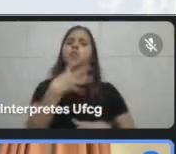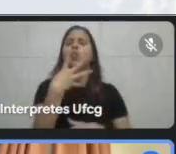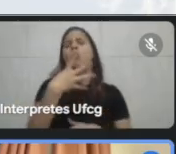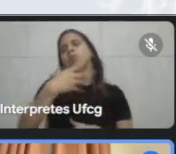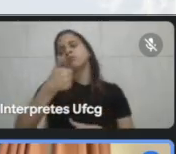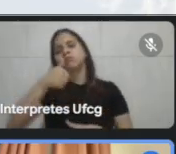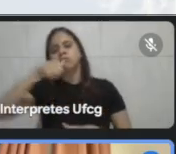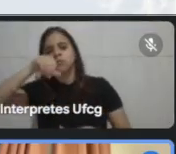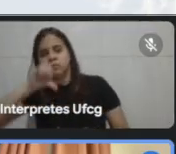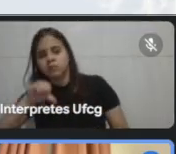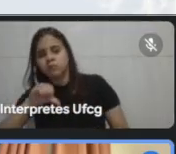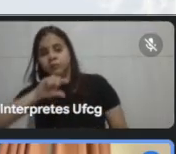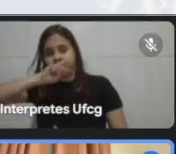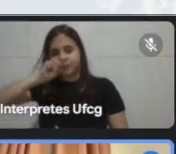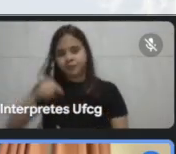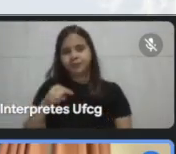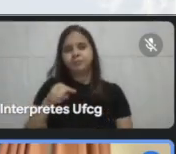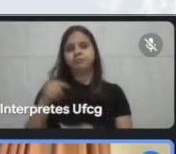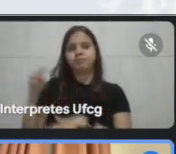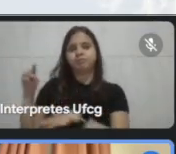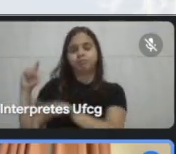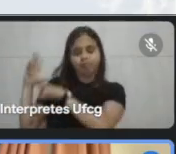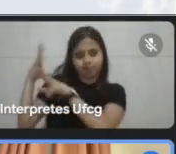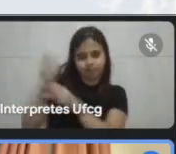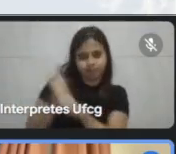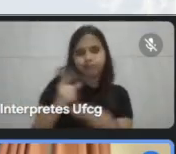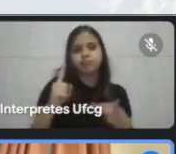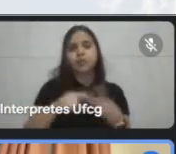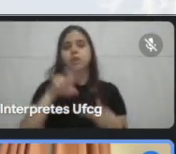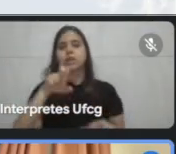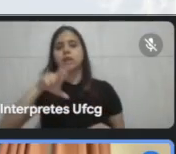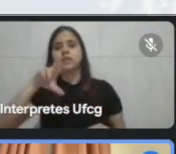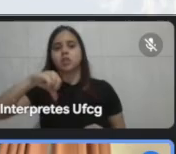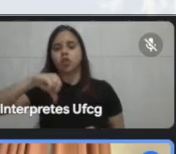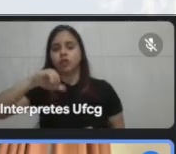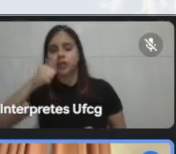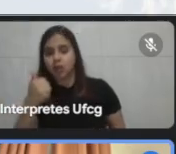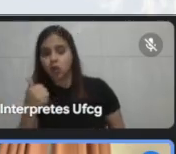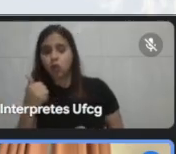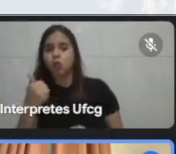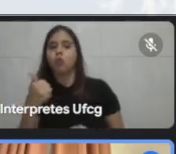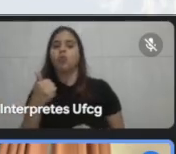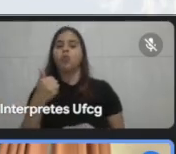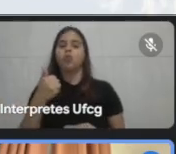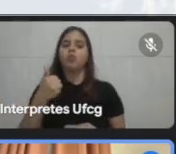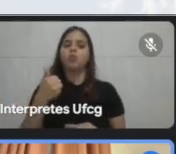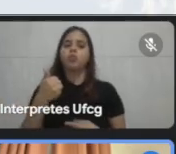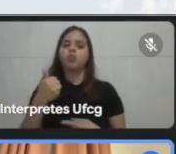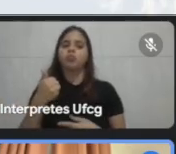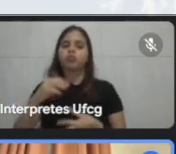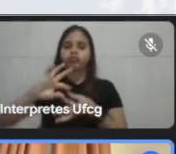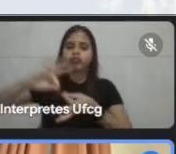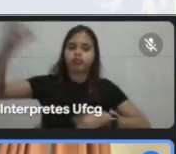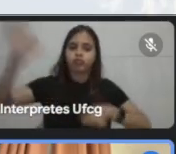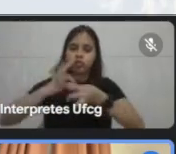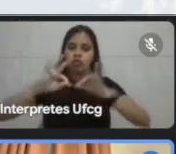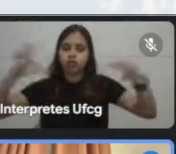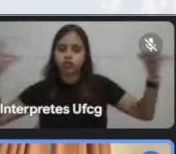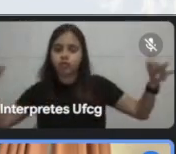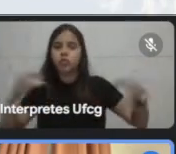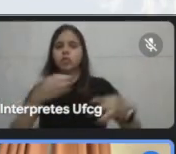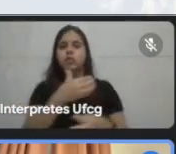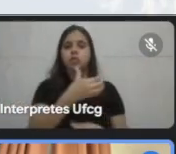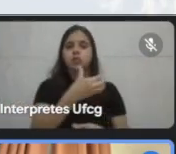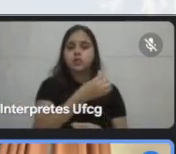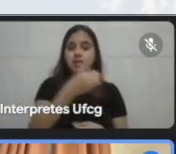habitantes no último censo. A gente tem 591 quilômetros quadrados de área do município, sendo ele 66 quilômetros quadrados de